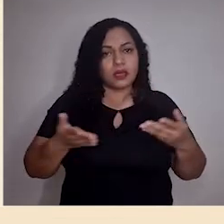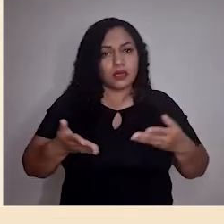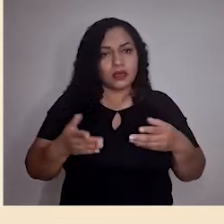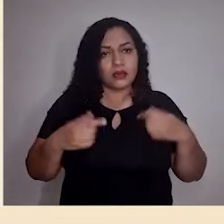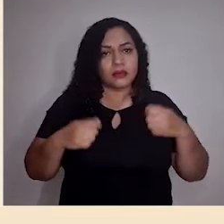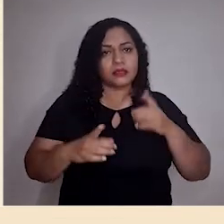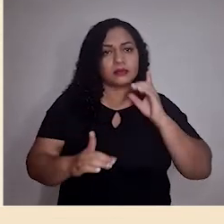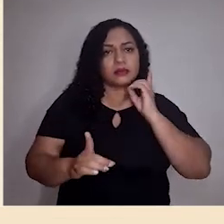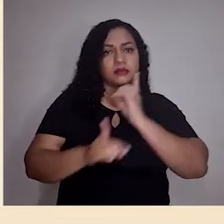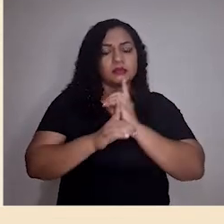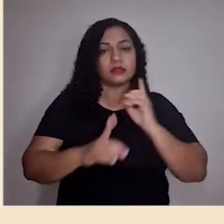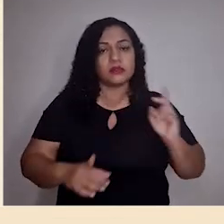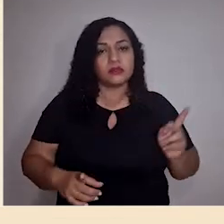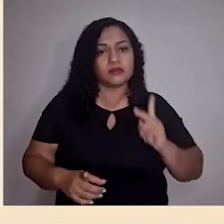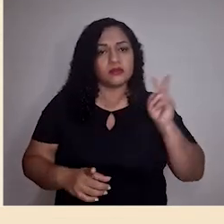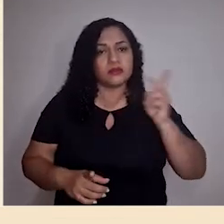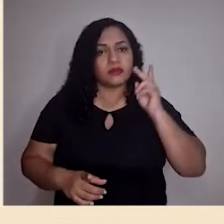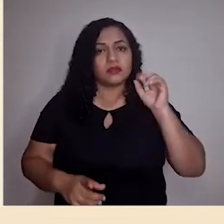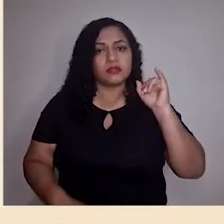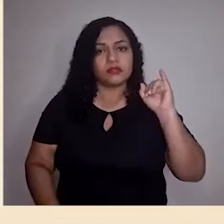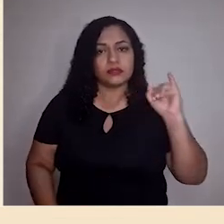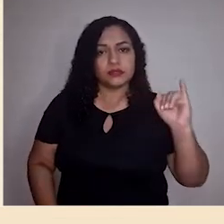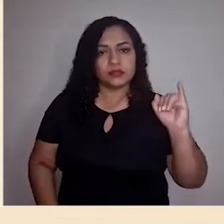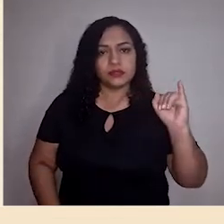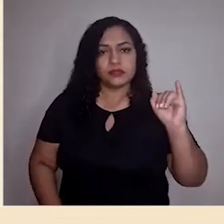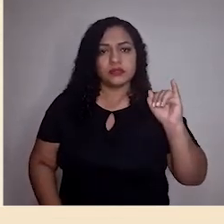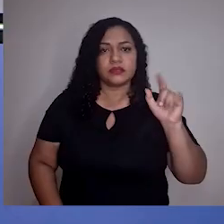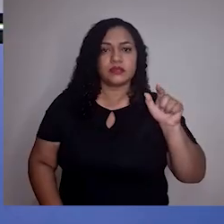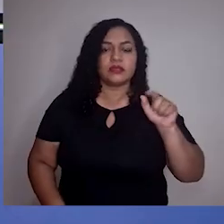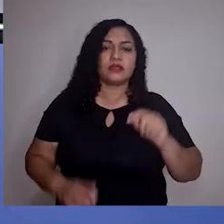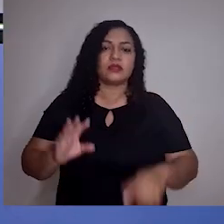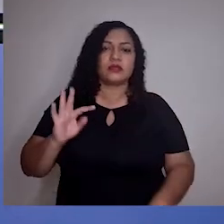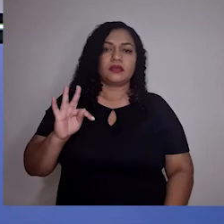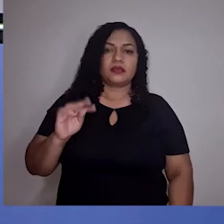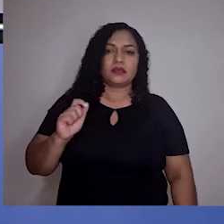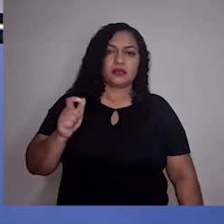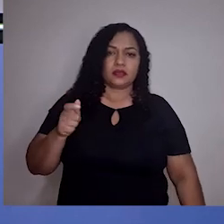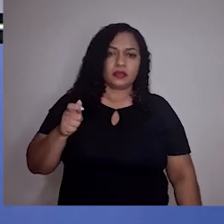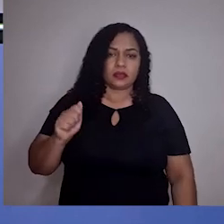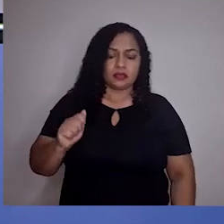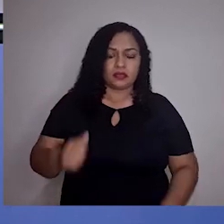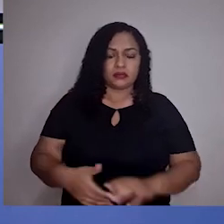Agora nós temos que encontrar o valor de I, que será a taxa.